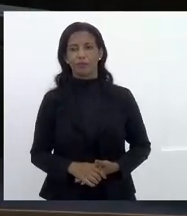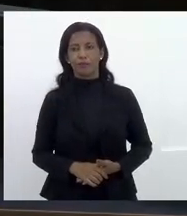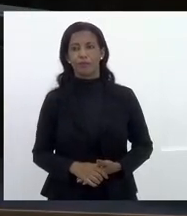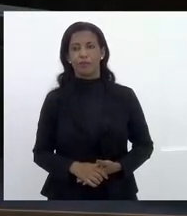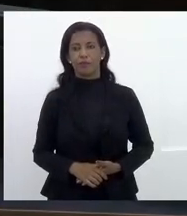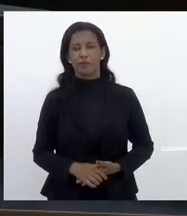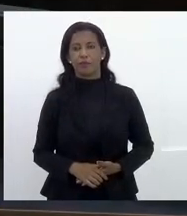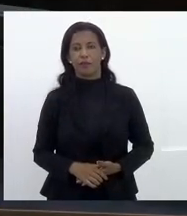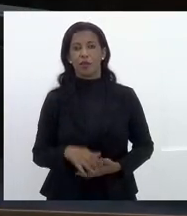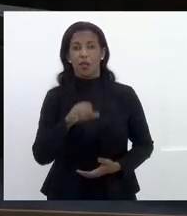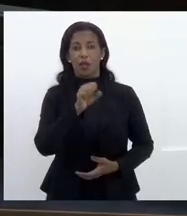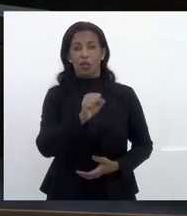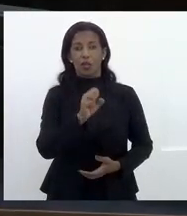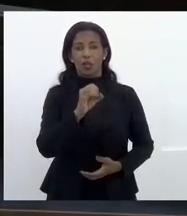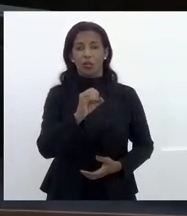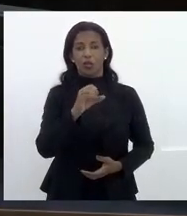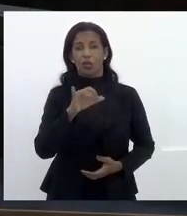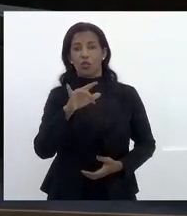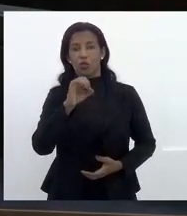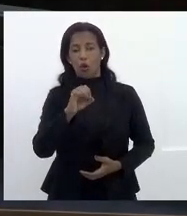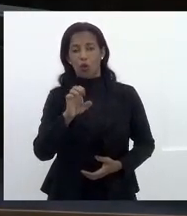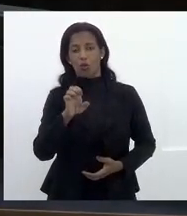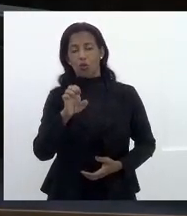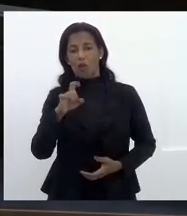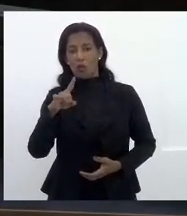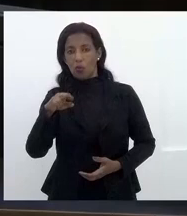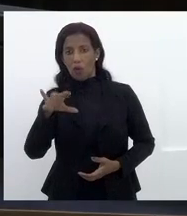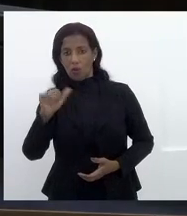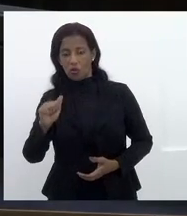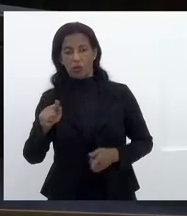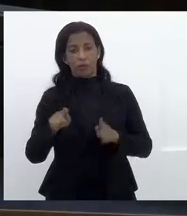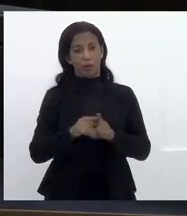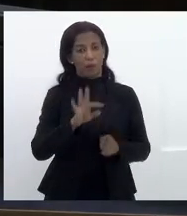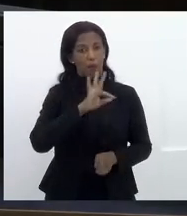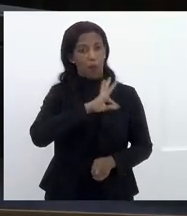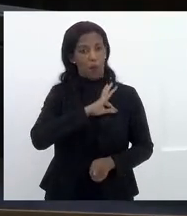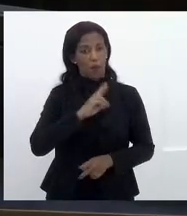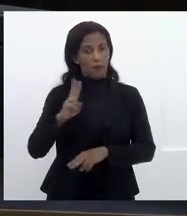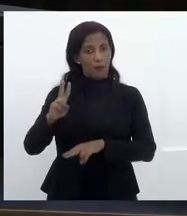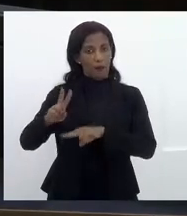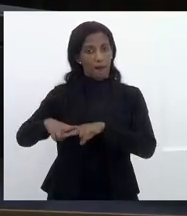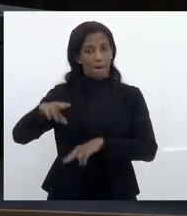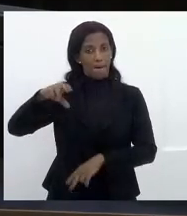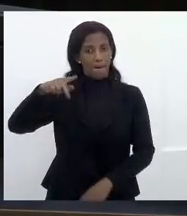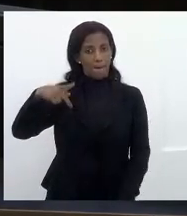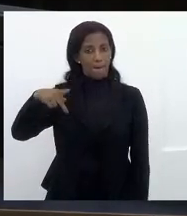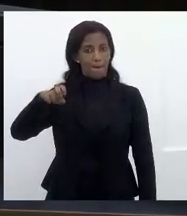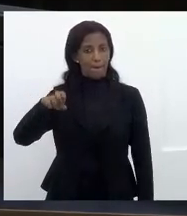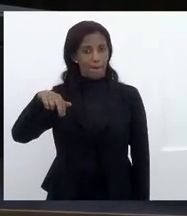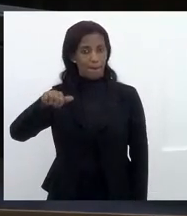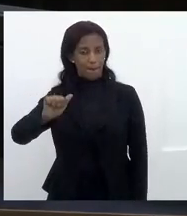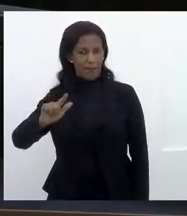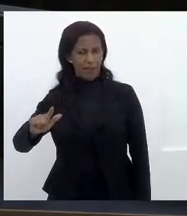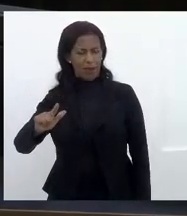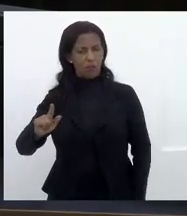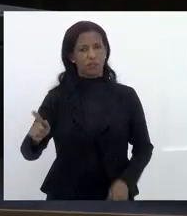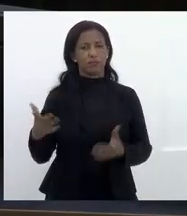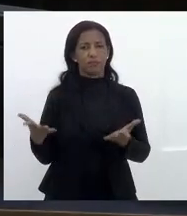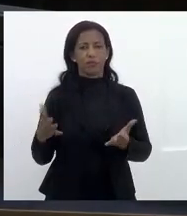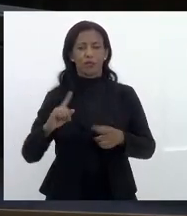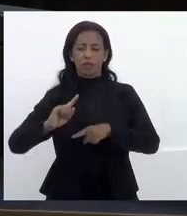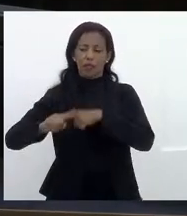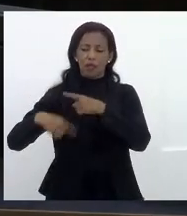desculpa socioeducativo e também é a polícia penal nós temos um Marco como temos para todo o estado